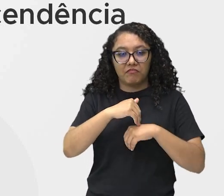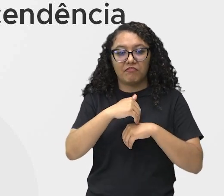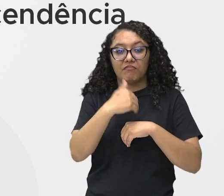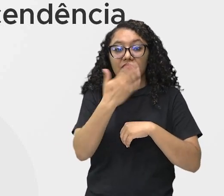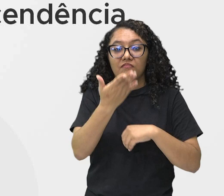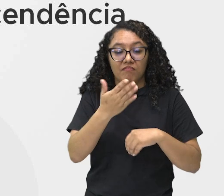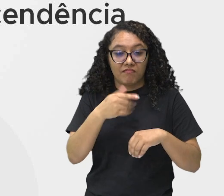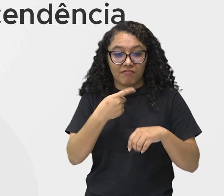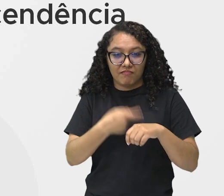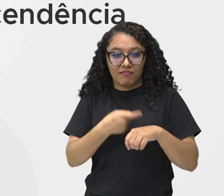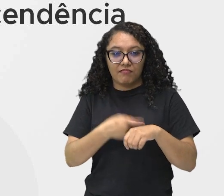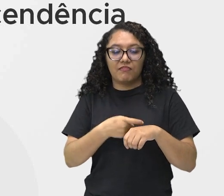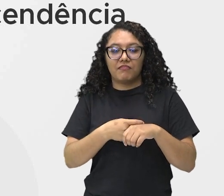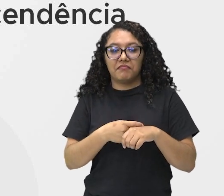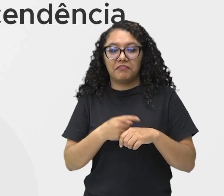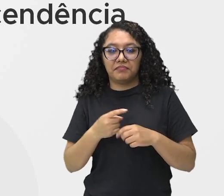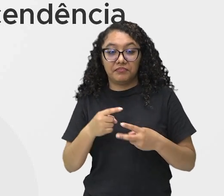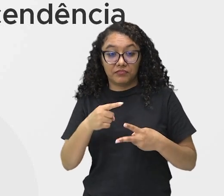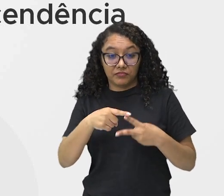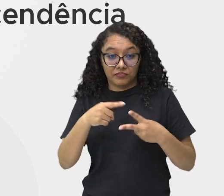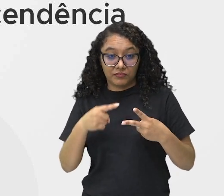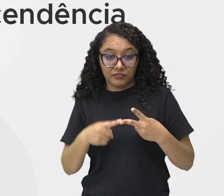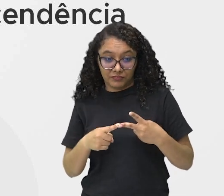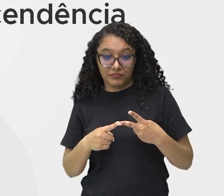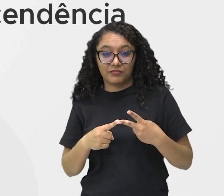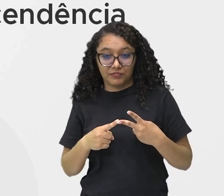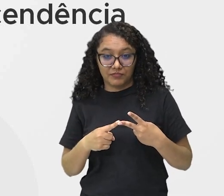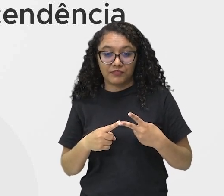além matéria, da imanência à